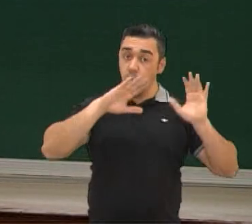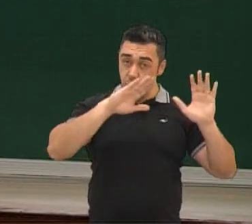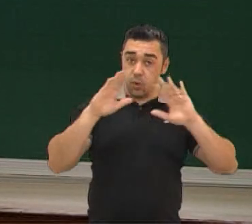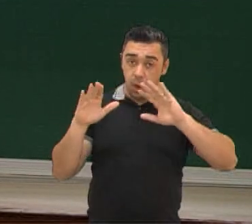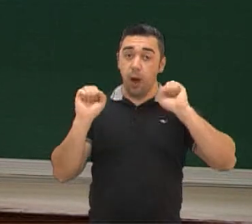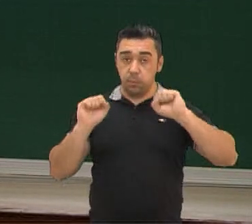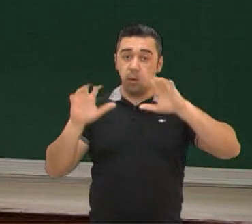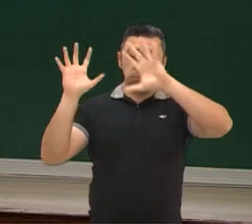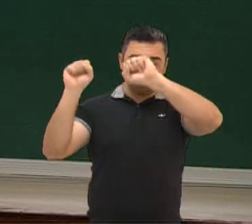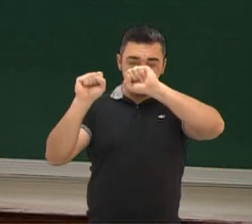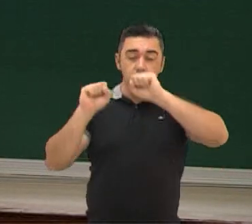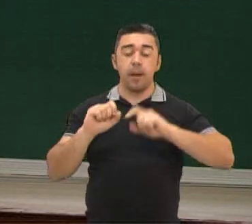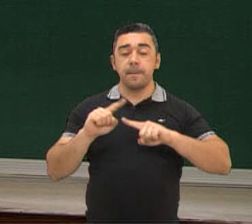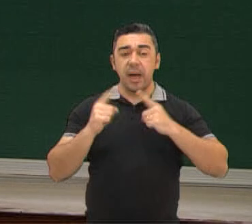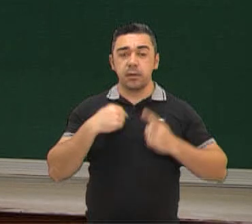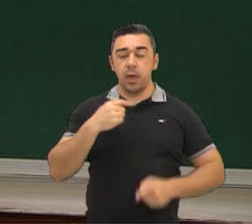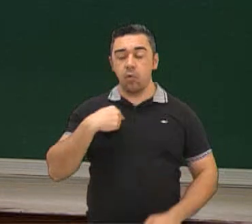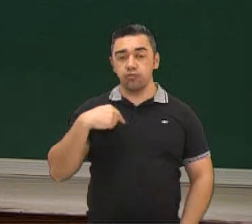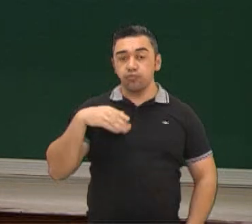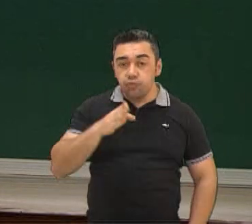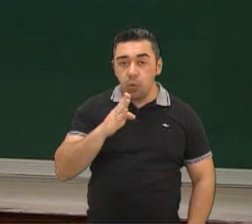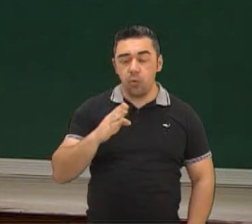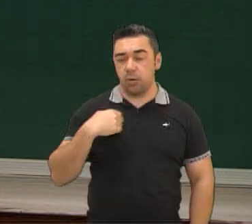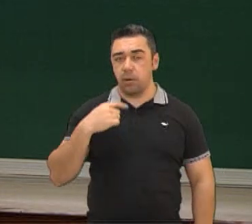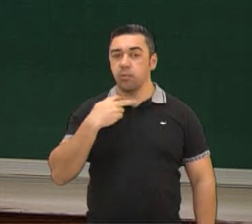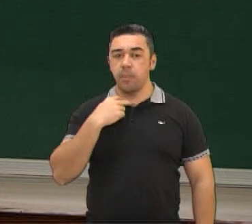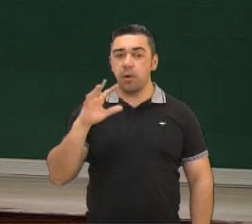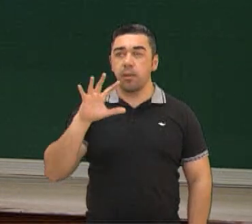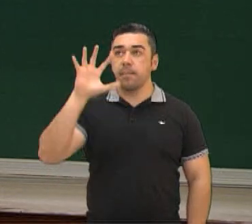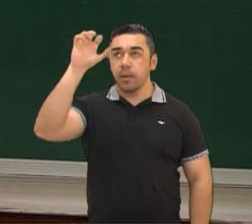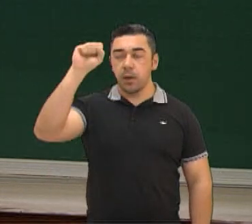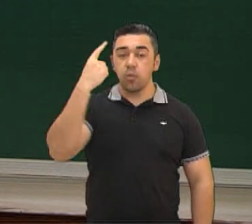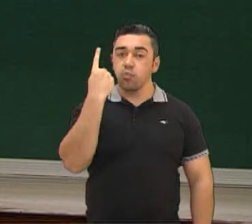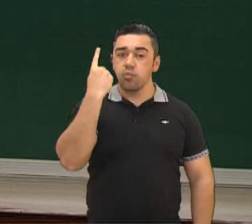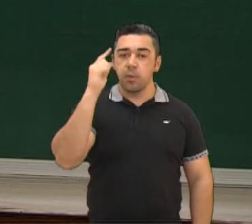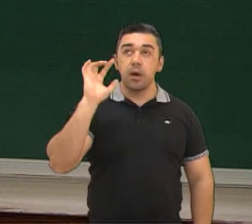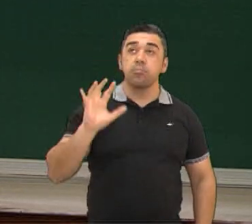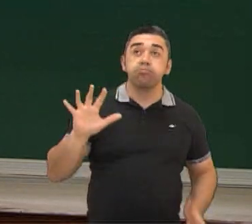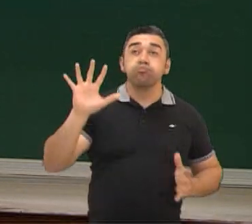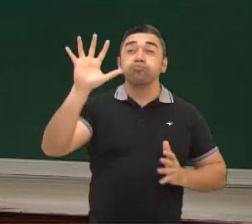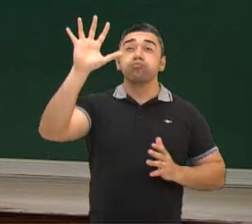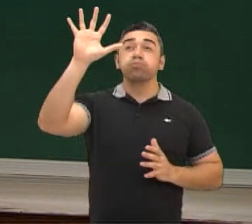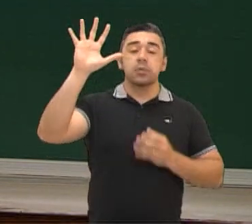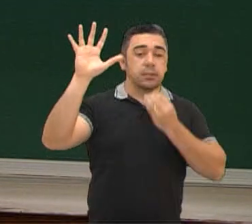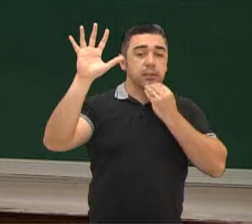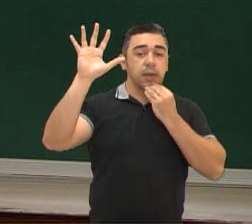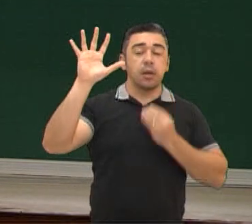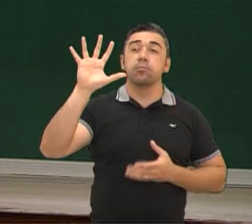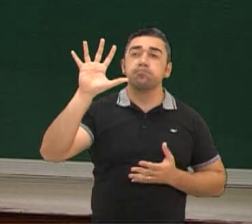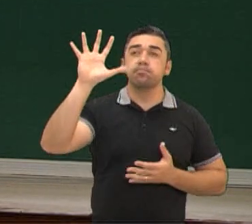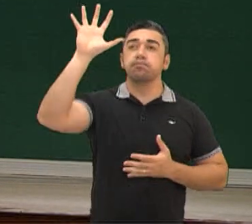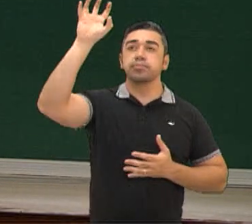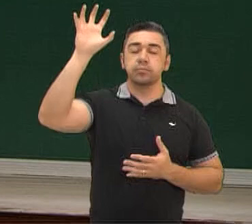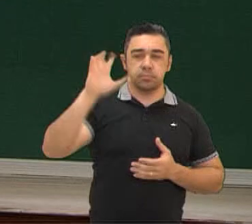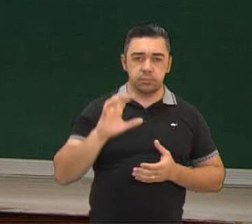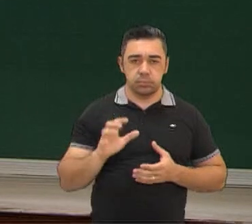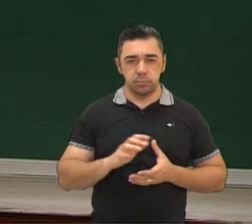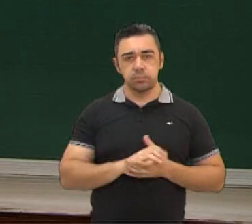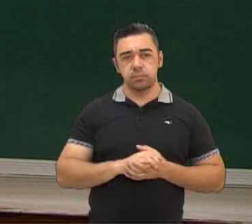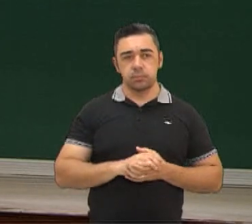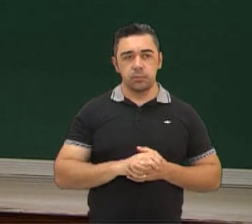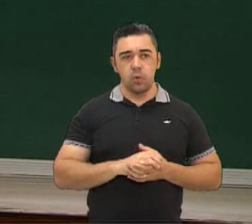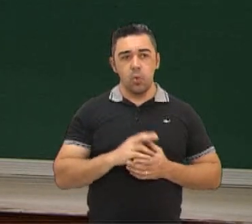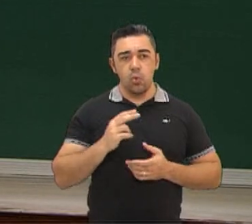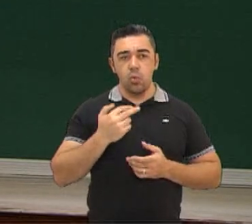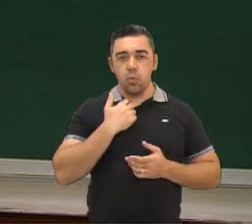na recepção de um passe, você deve segurar a bola só com uma das mãos. O único que tem o direito de usar